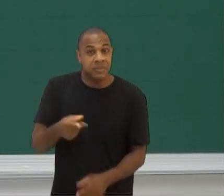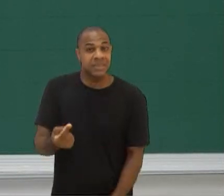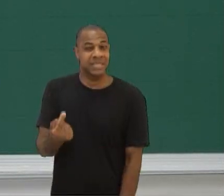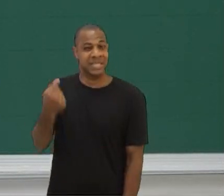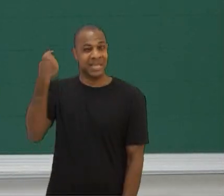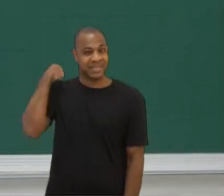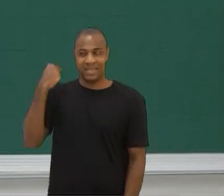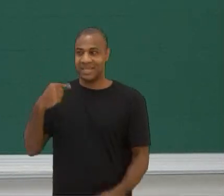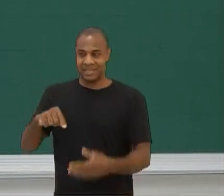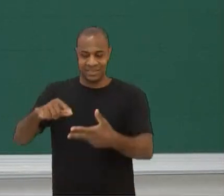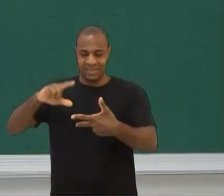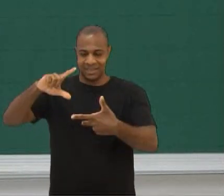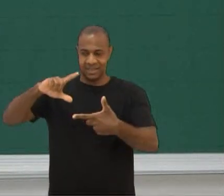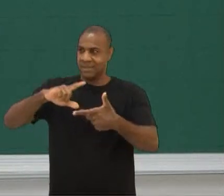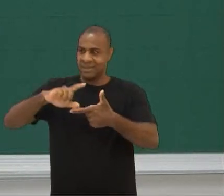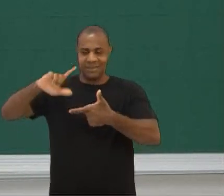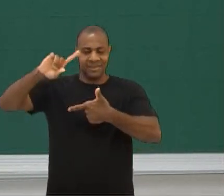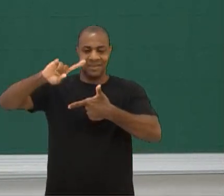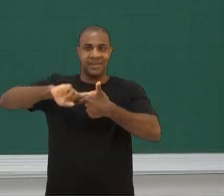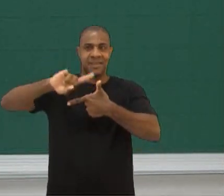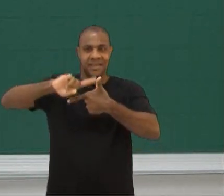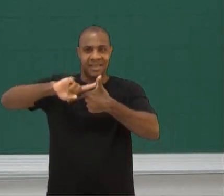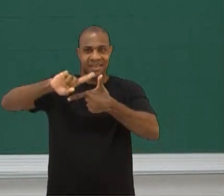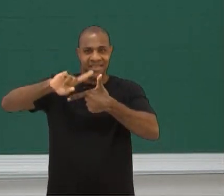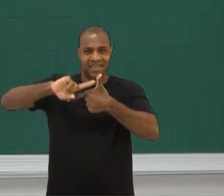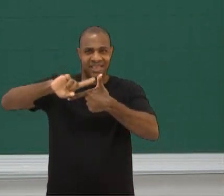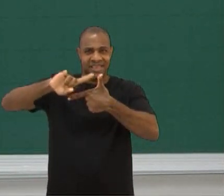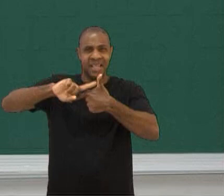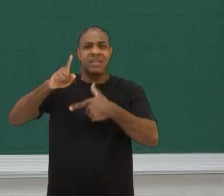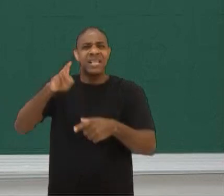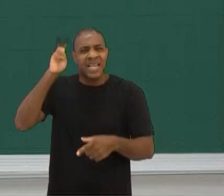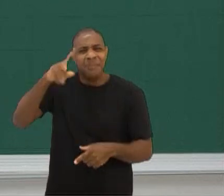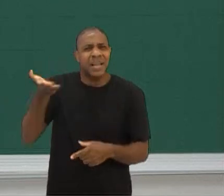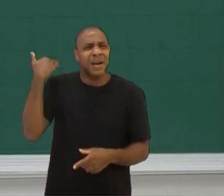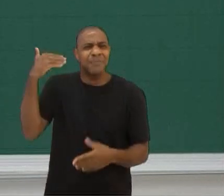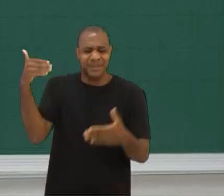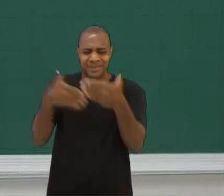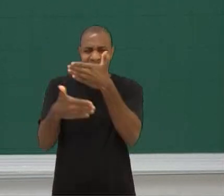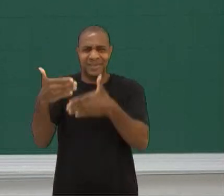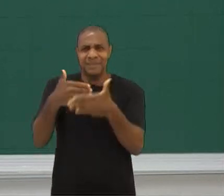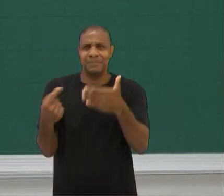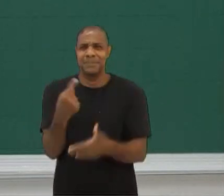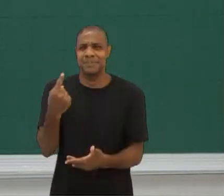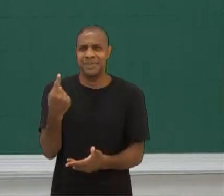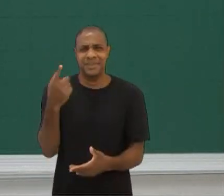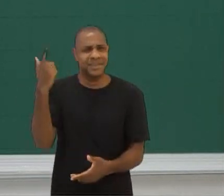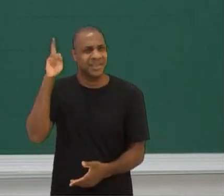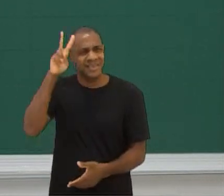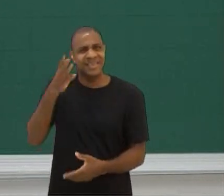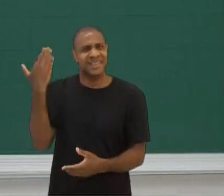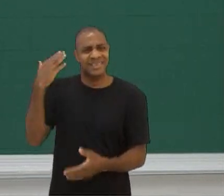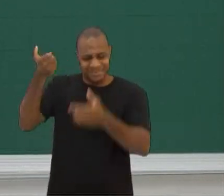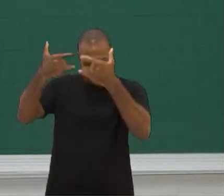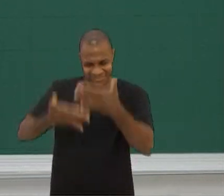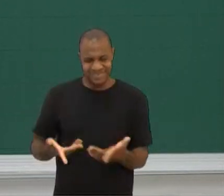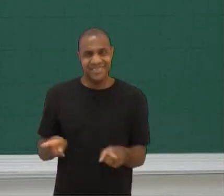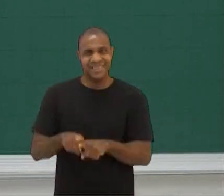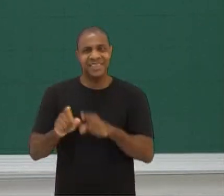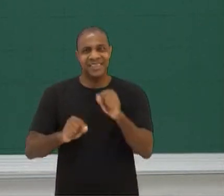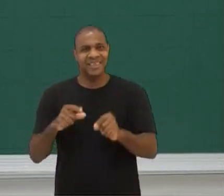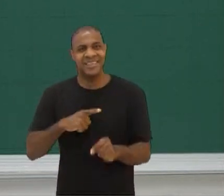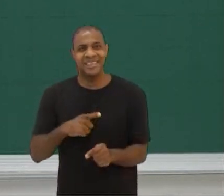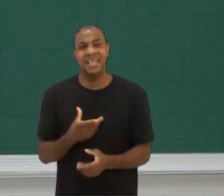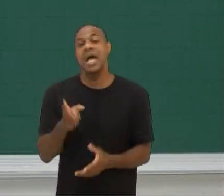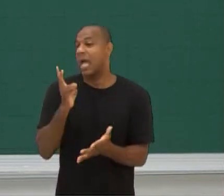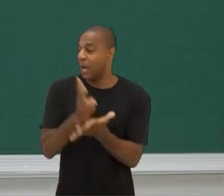Inclusive, a gente desenha, se você lembrar lá no primeiro slide da aula de hoje, está lá o desenho do triângulo retângulo. Então, é o mesmo